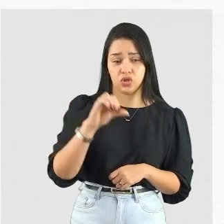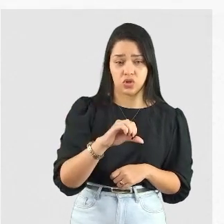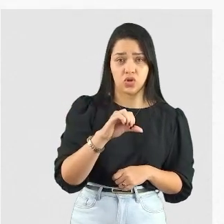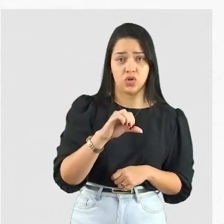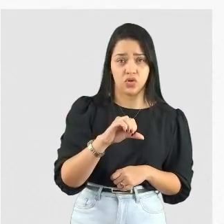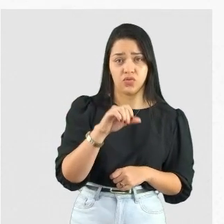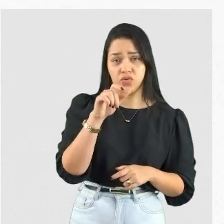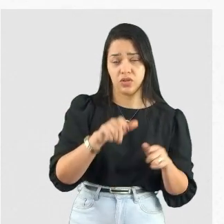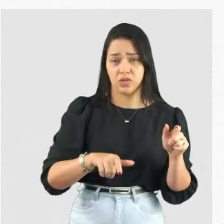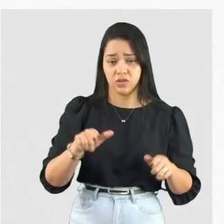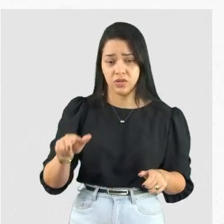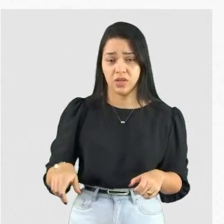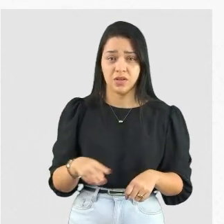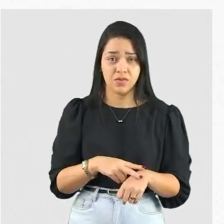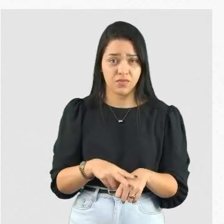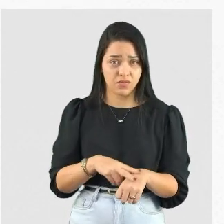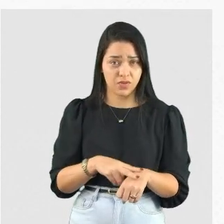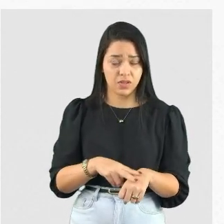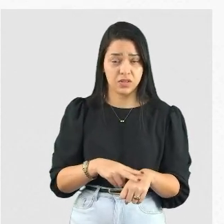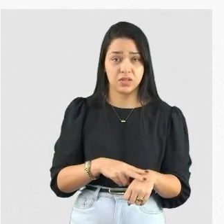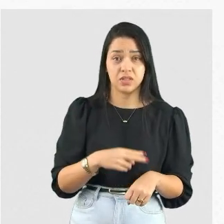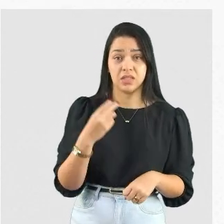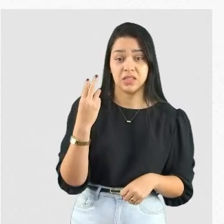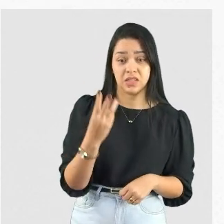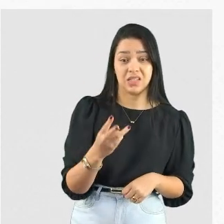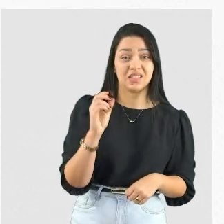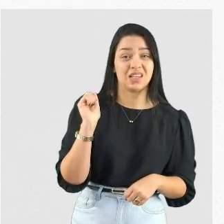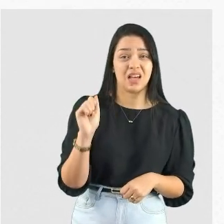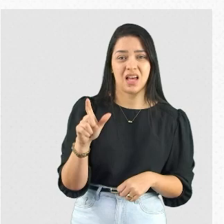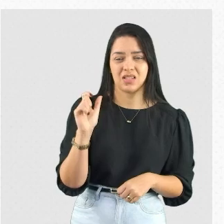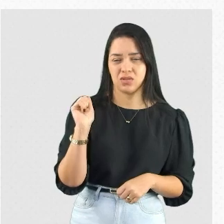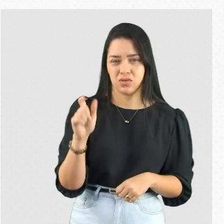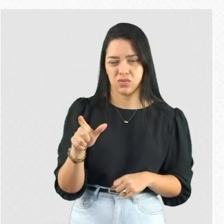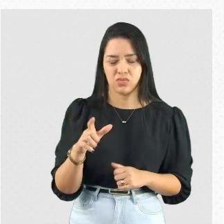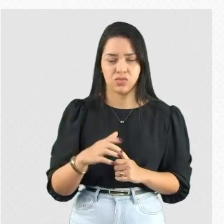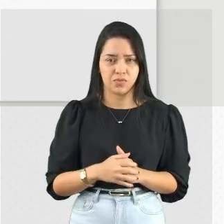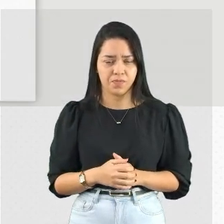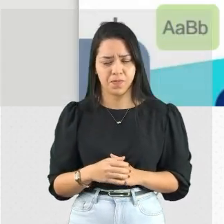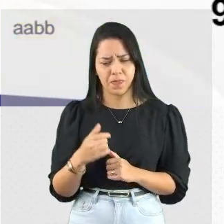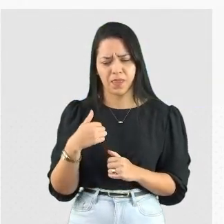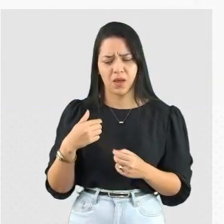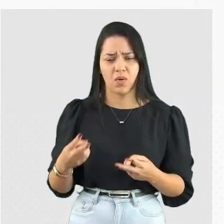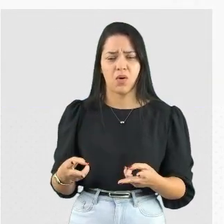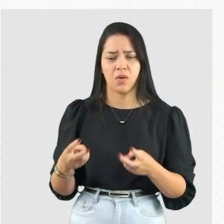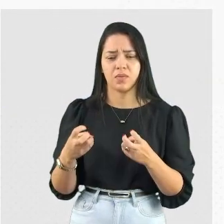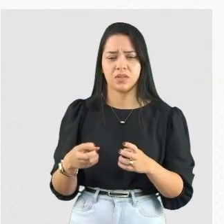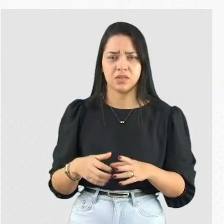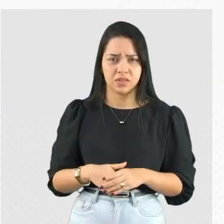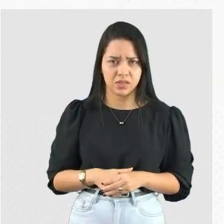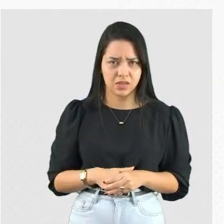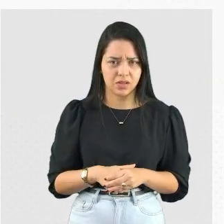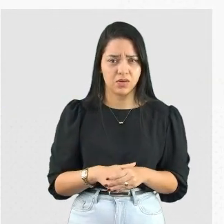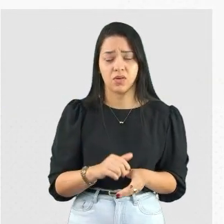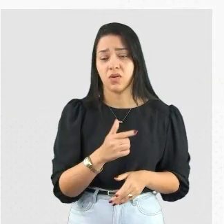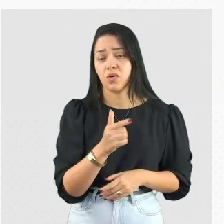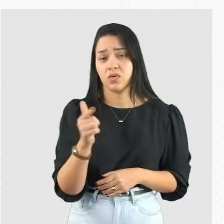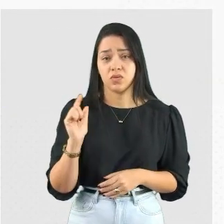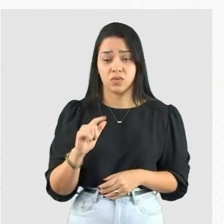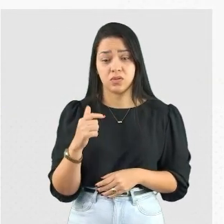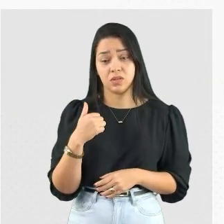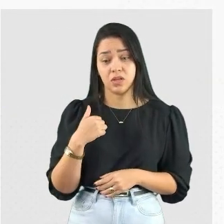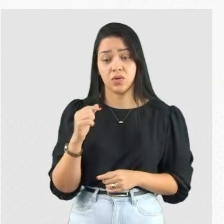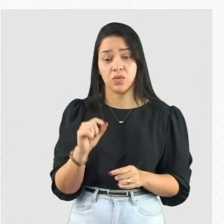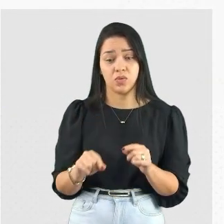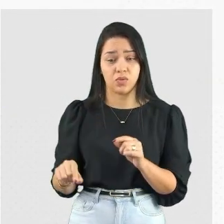9 indivíduos verdes e 3 indivíduos azuis. E quando eu observo os demais, né? Eu vejo